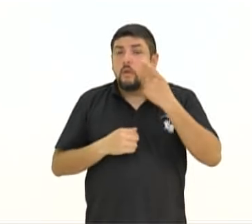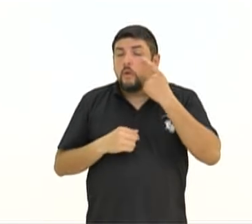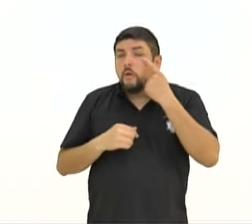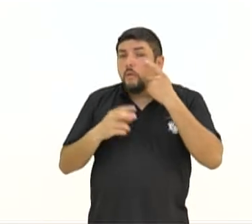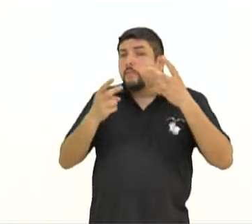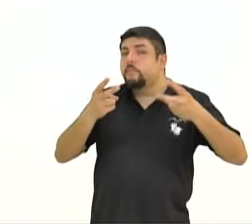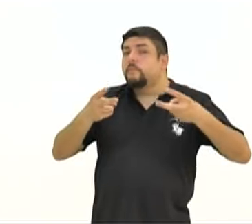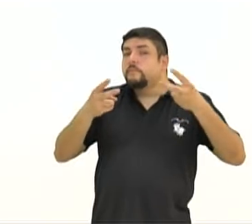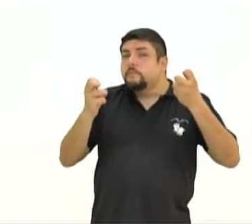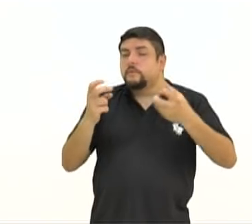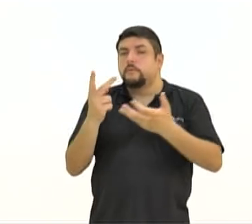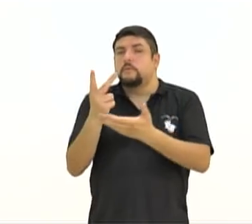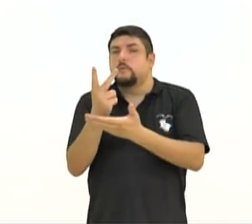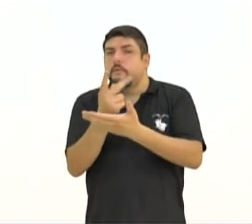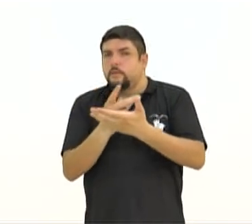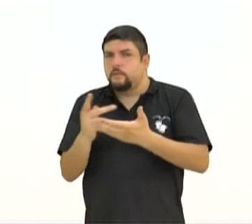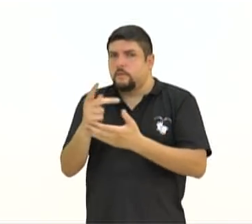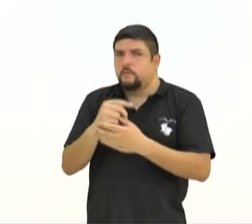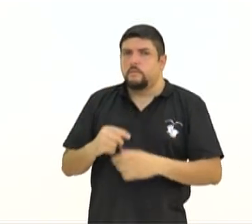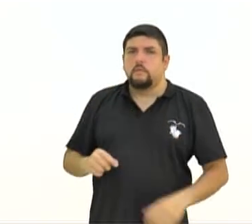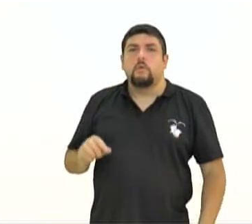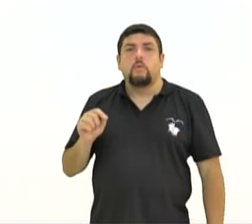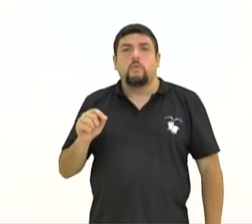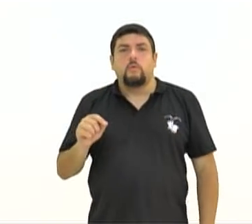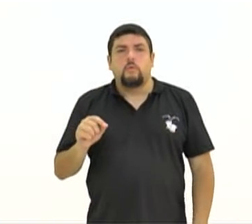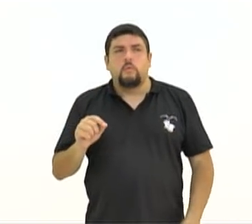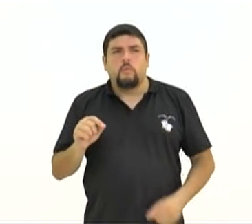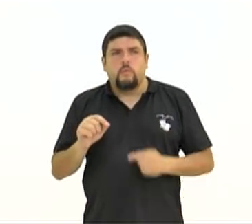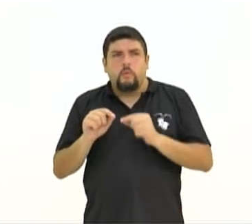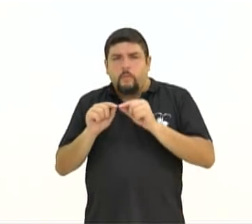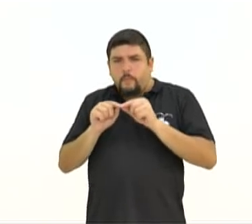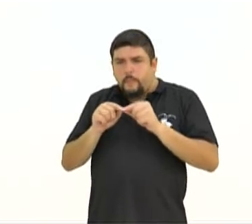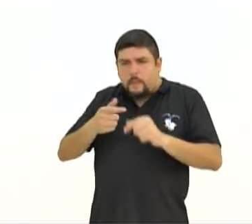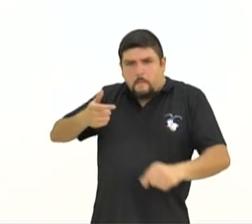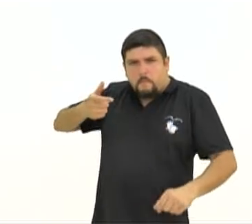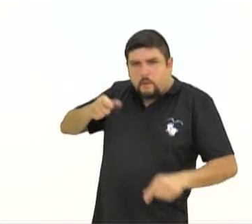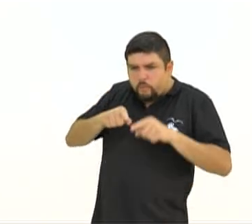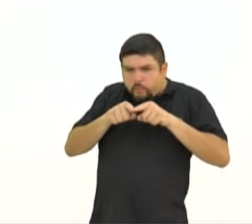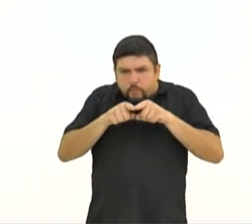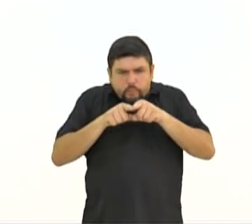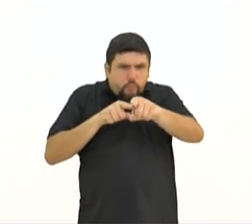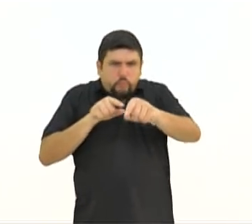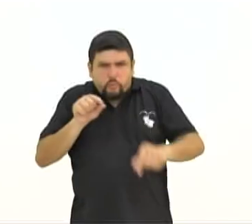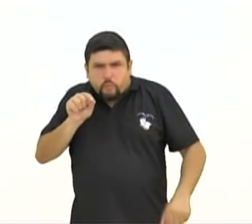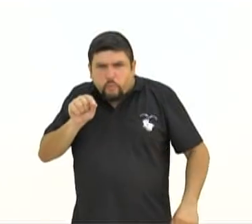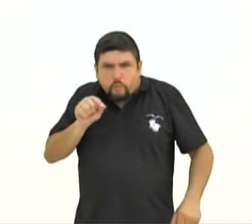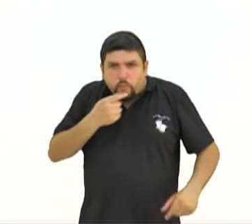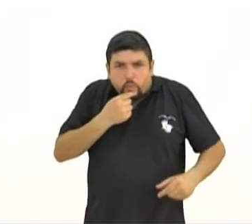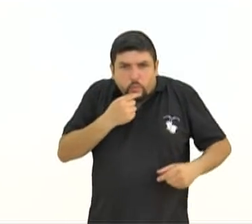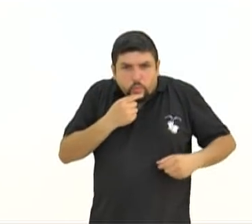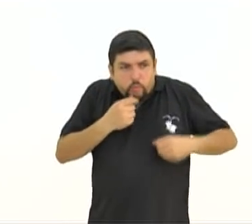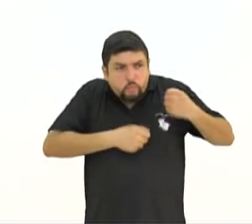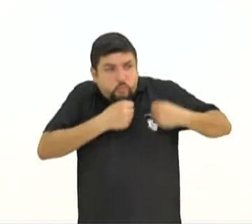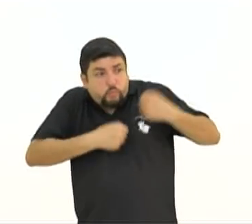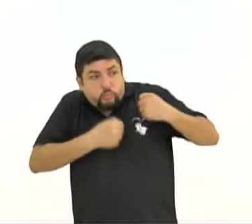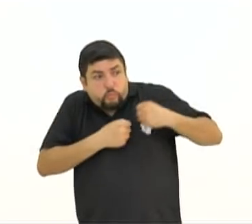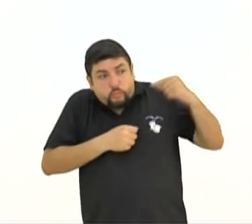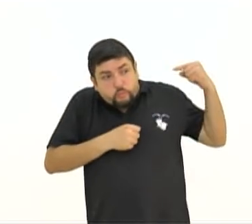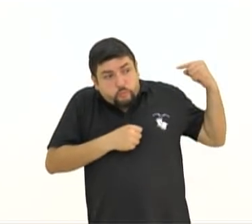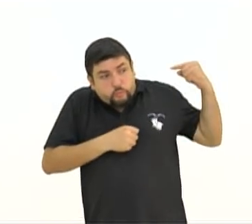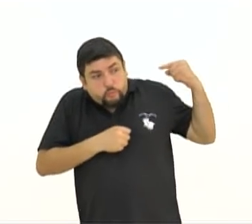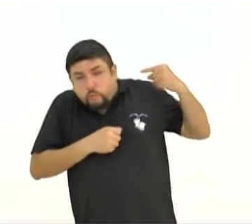né? Que é a imagem de uma bala, a bala está correndo atrás de um cidadão, né? O cidadão corre desesperado tentando fugir dessa